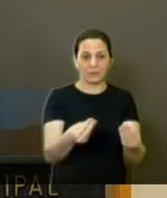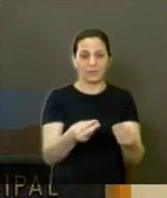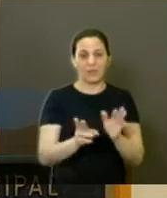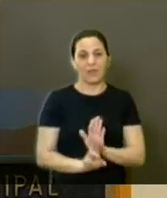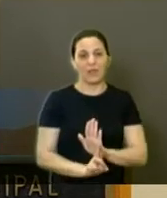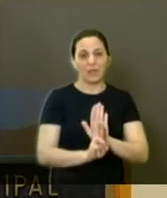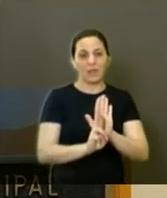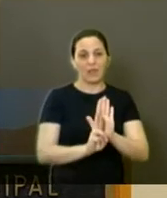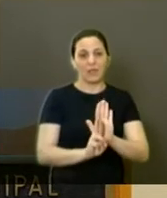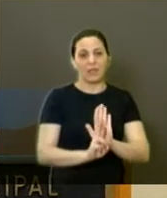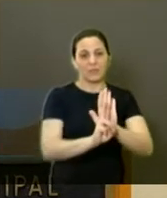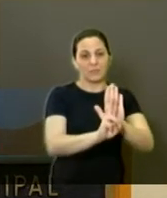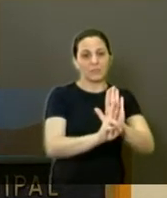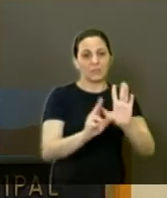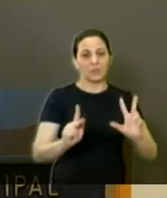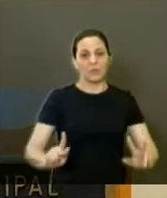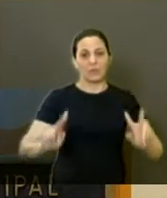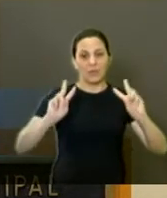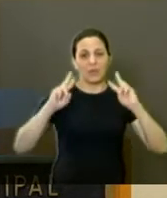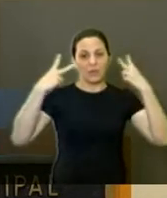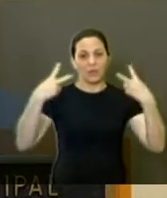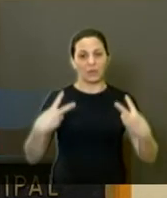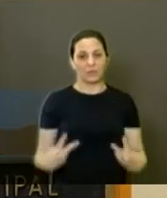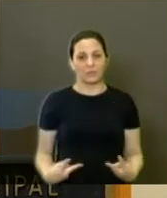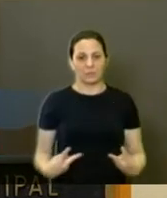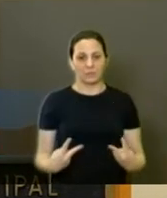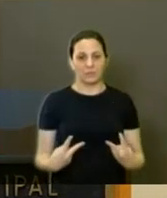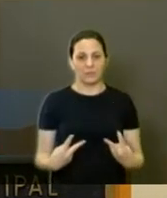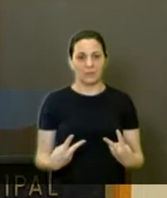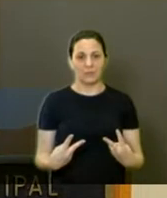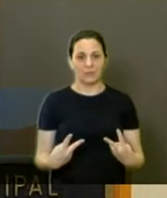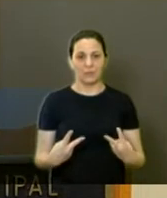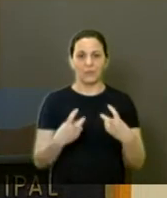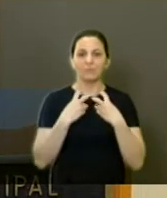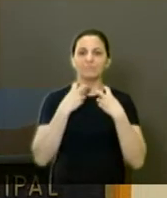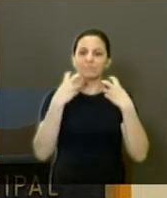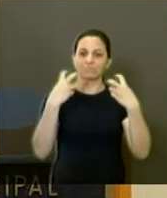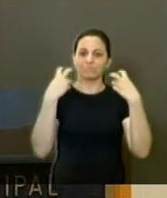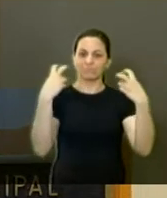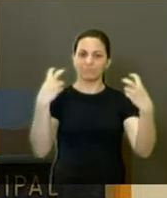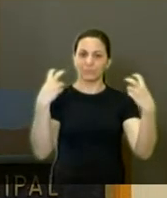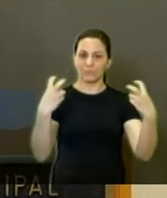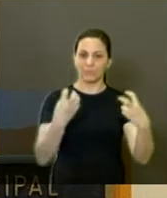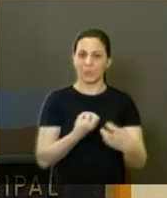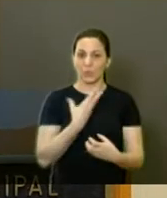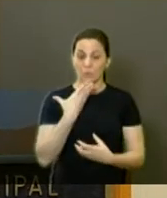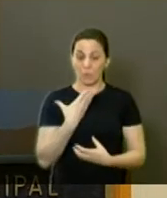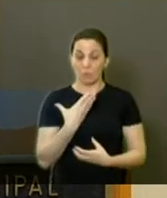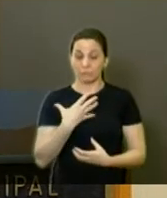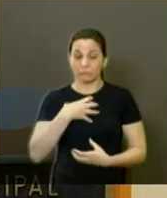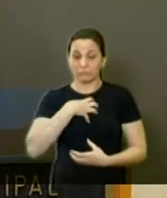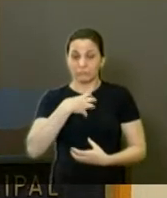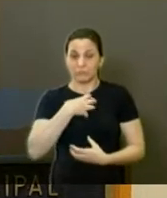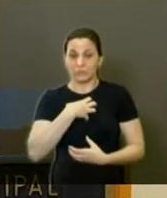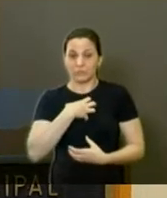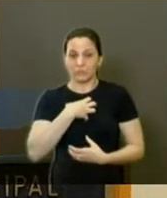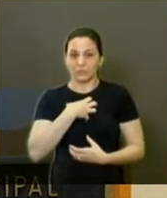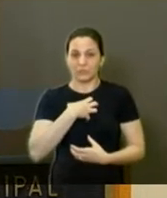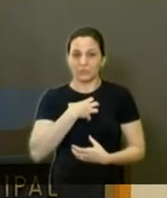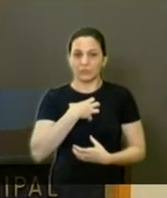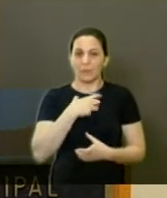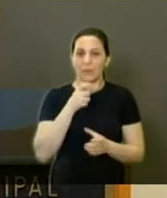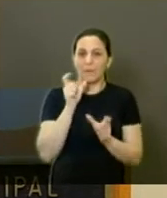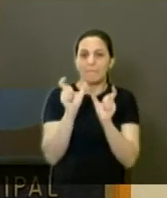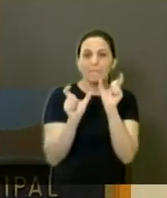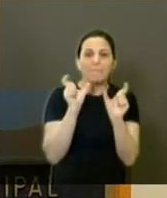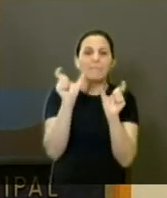reconhecimento, proclamando aos 4 ventos, muito alto e bom tom, para que as minhas palavras